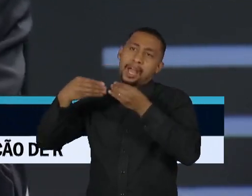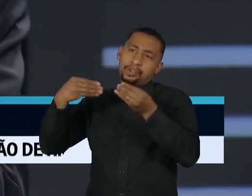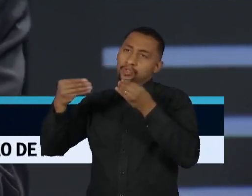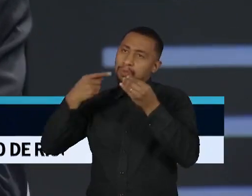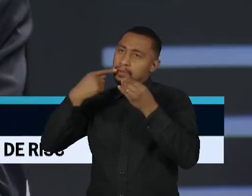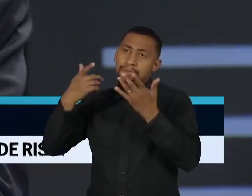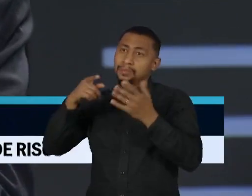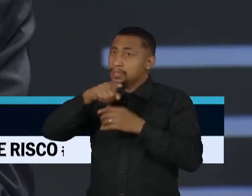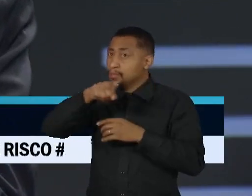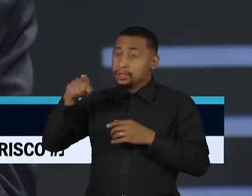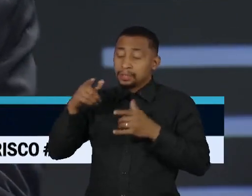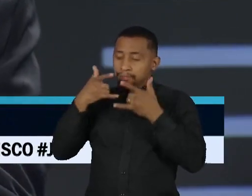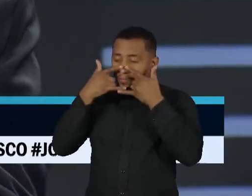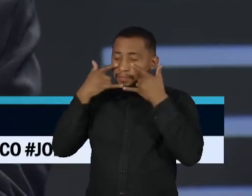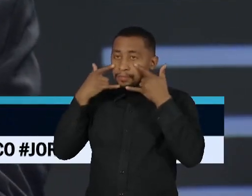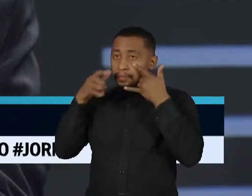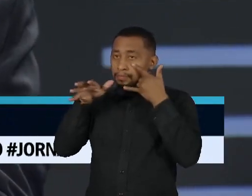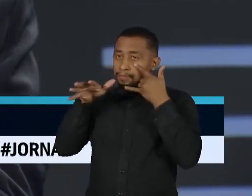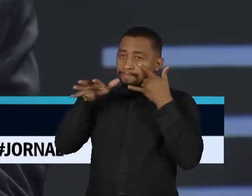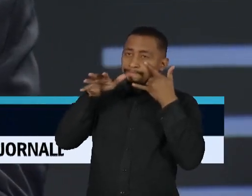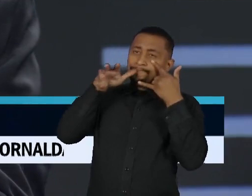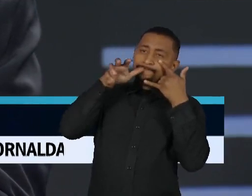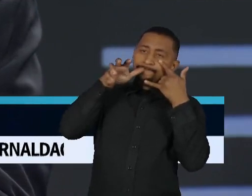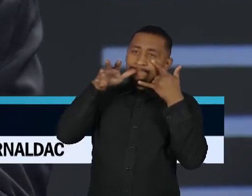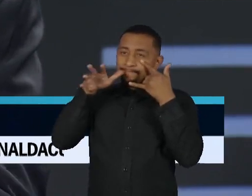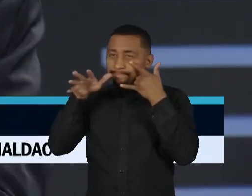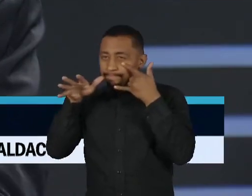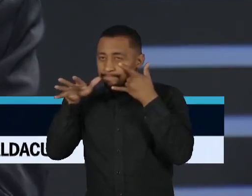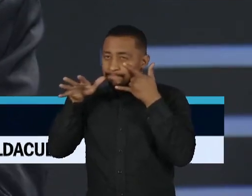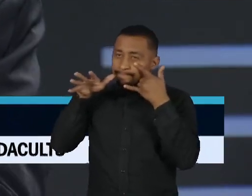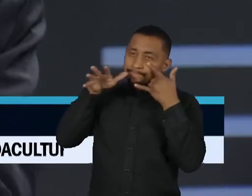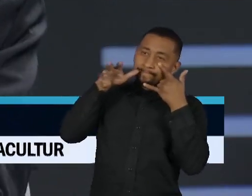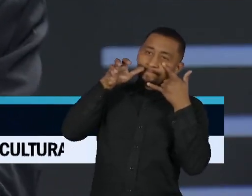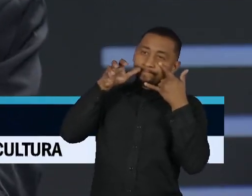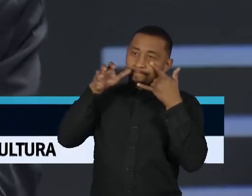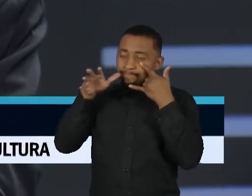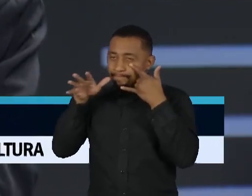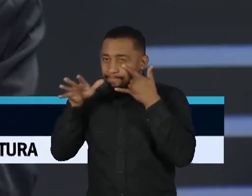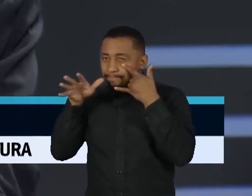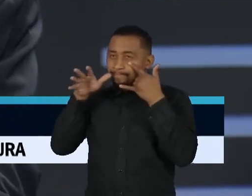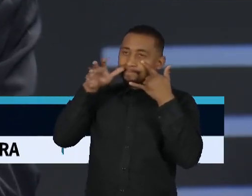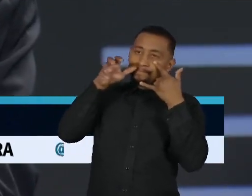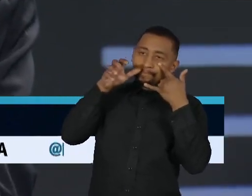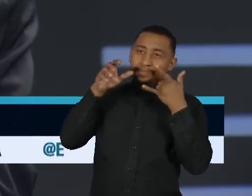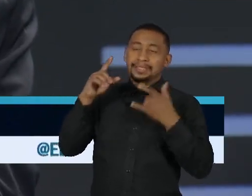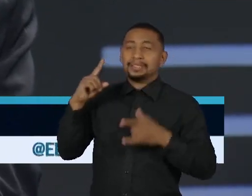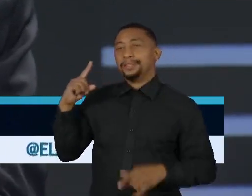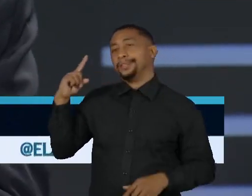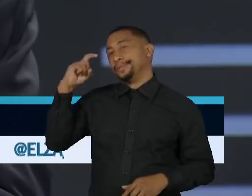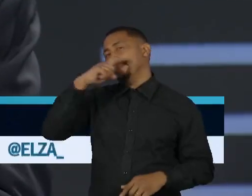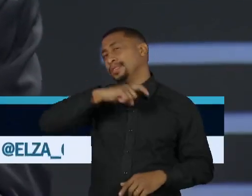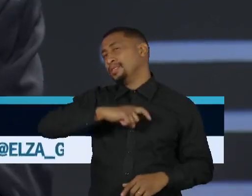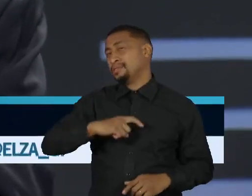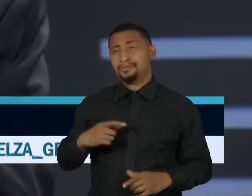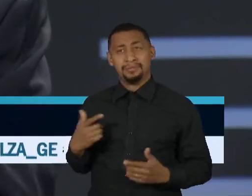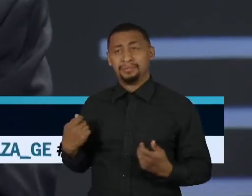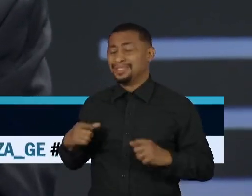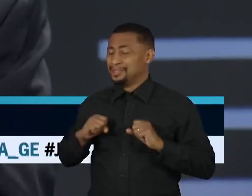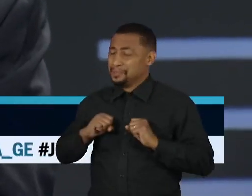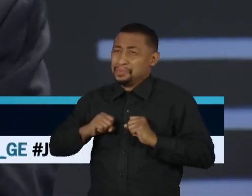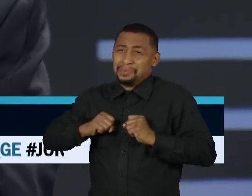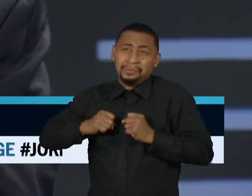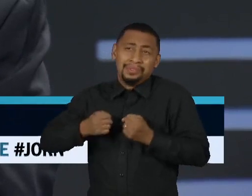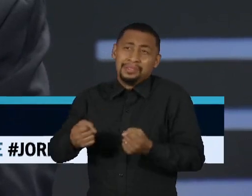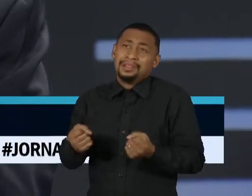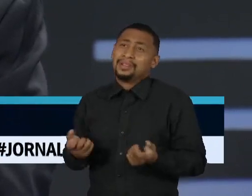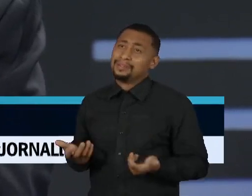a força que você tem que fazer respirar contra ele é muito grande, é incompatível, né? Então,